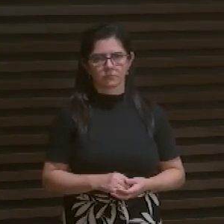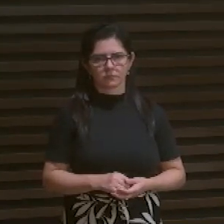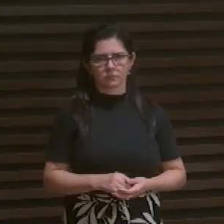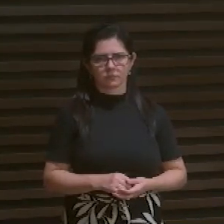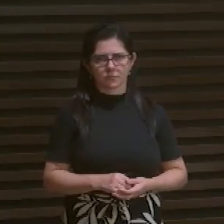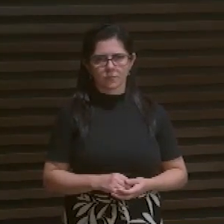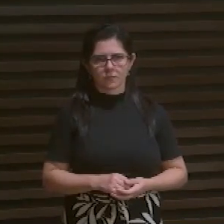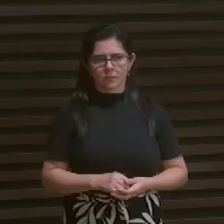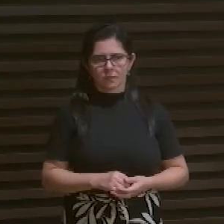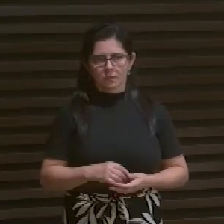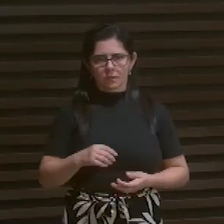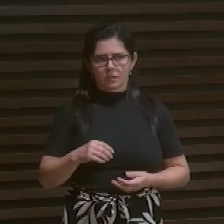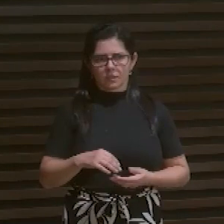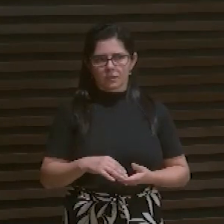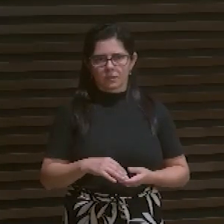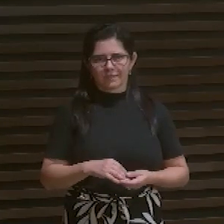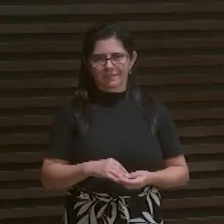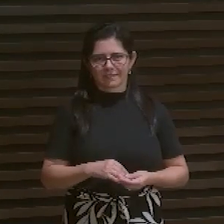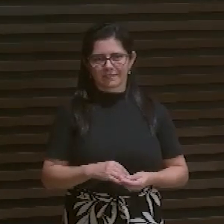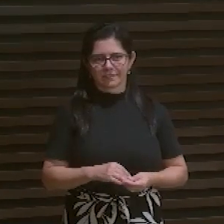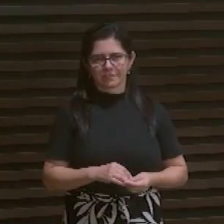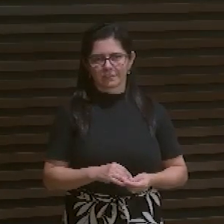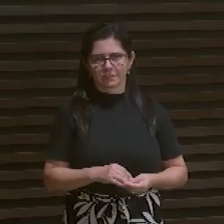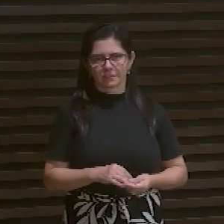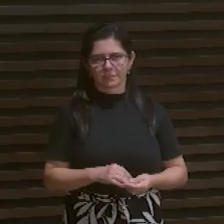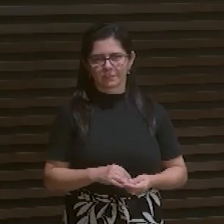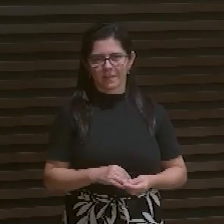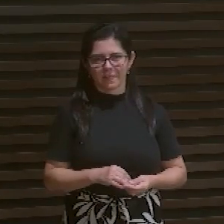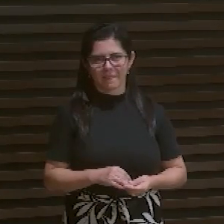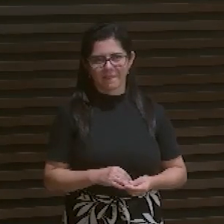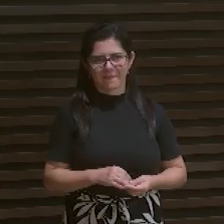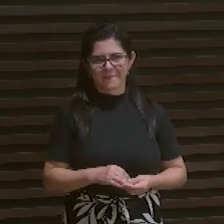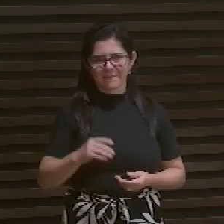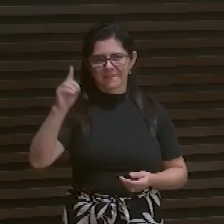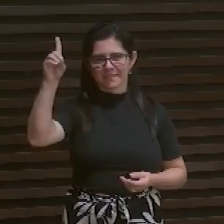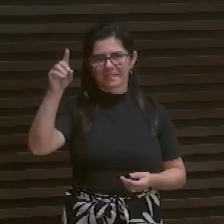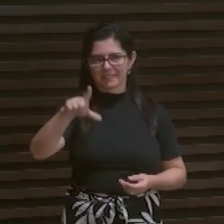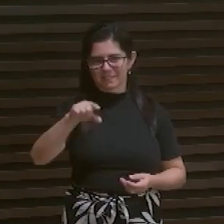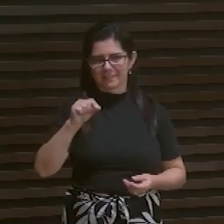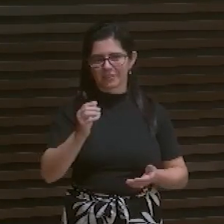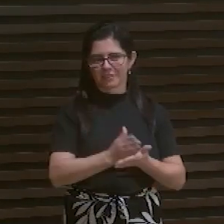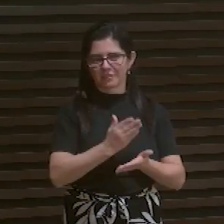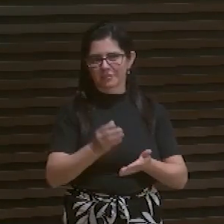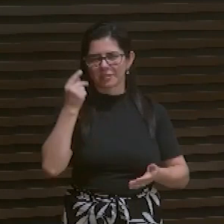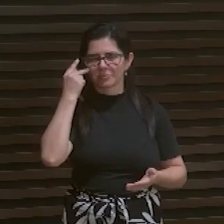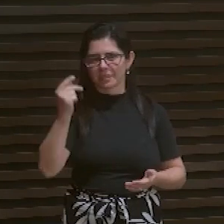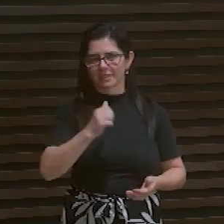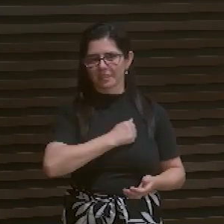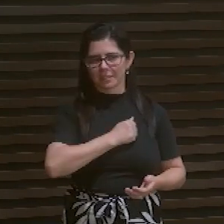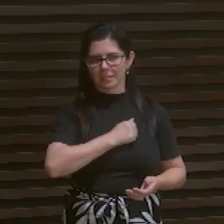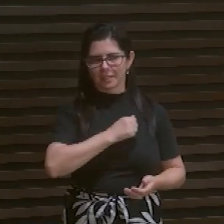Fala assim... Se alguém constrói... Não, desculpa. E ele designou alguns para apóstolos, outros